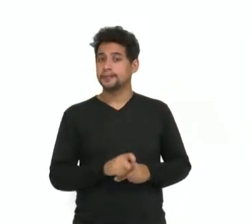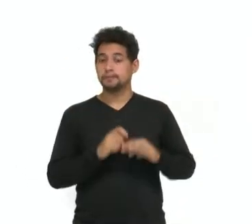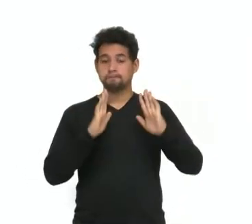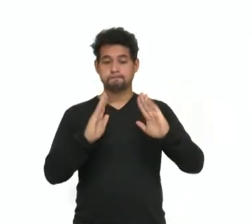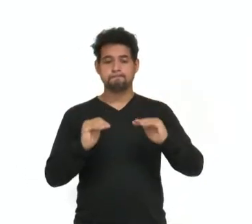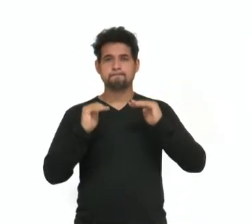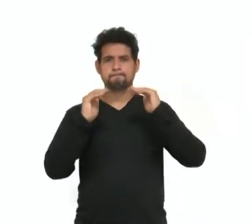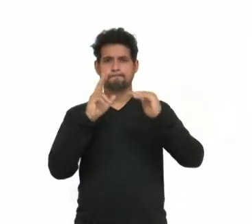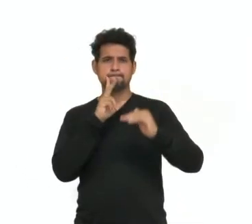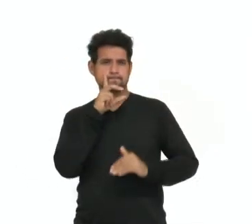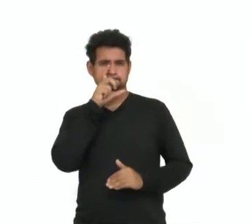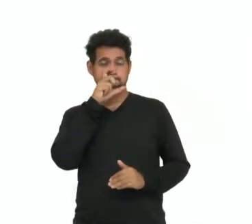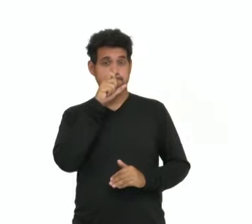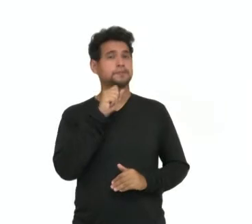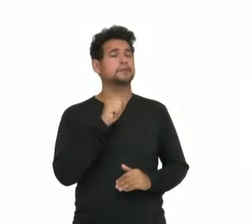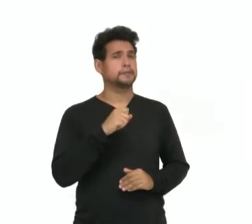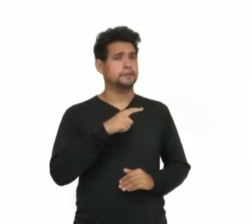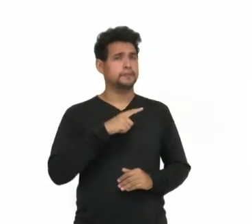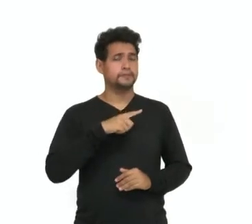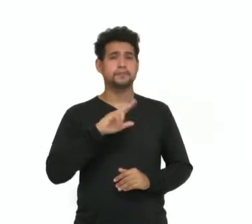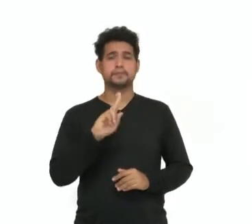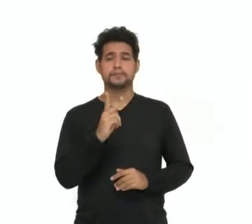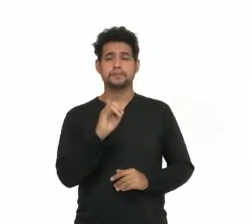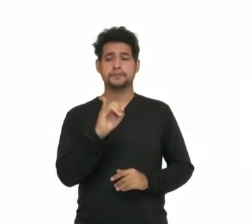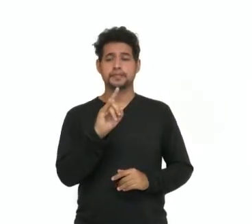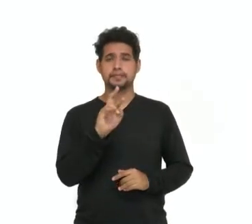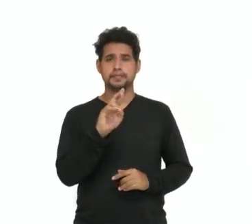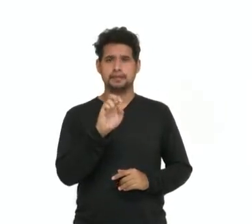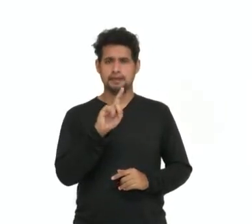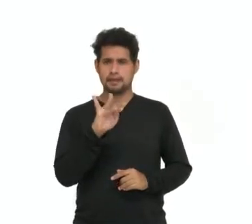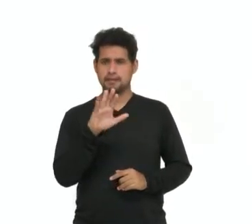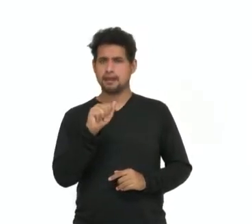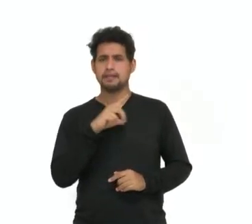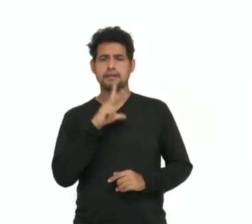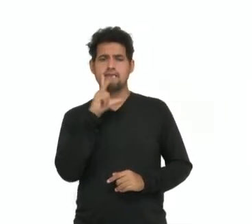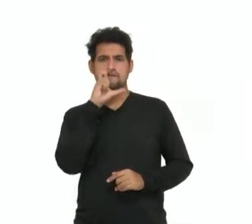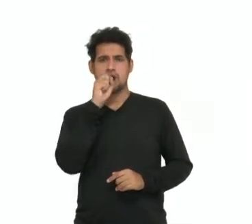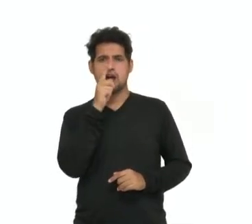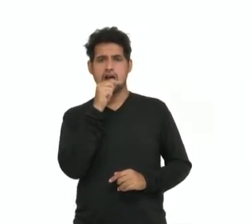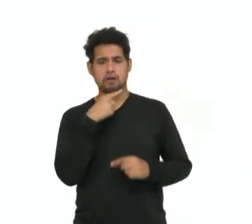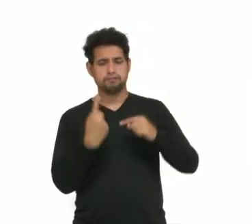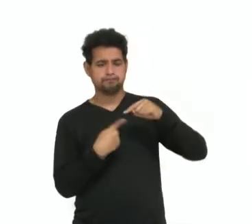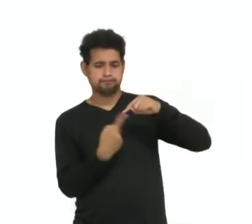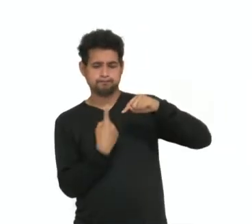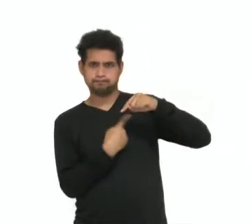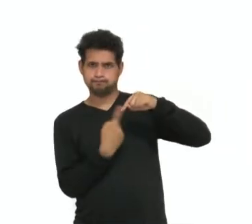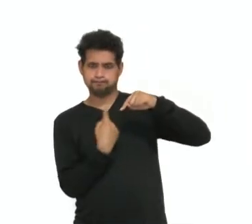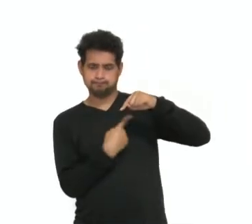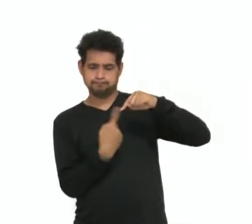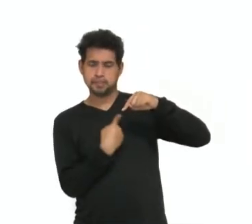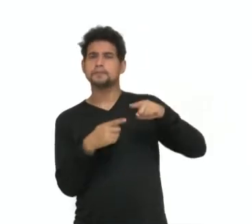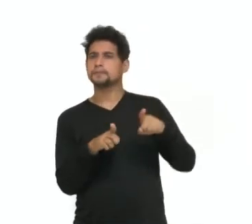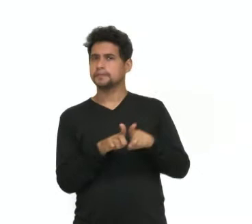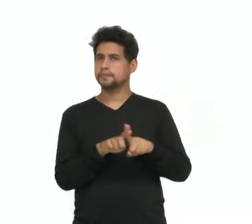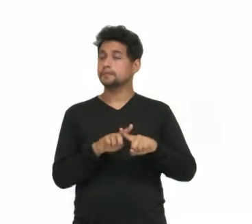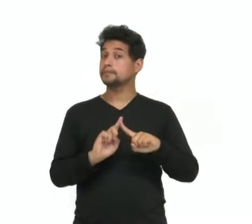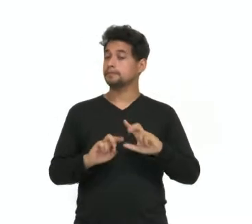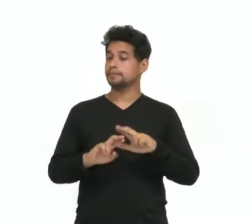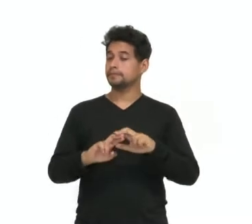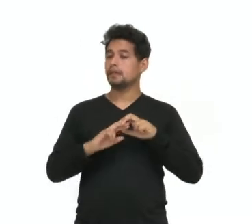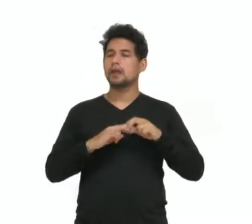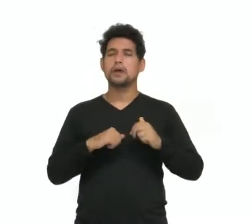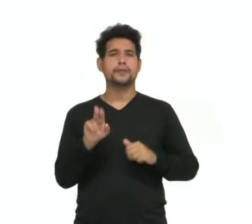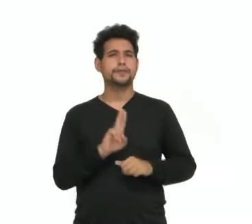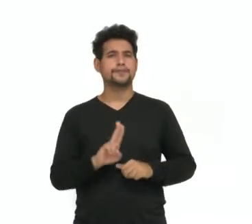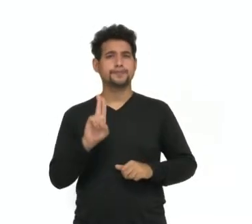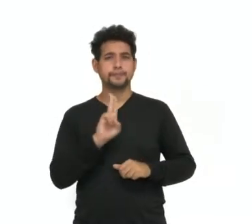elevado potencial hidrelétrico. As usinas hidrelétricas utilizam a força da água para a produção de energia elétrica e, para isso, são